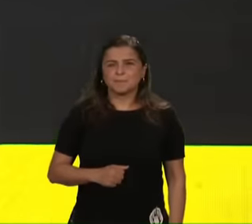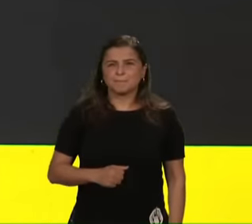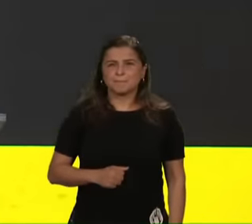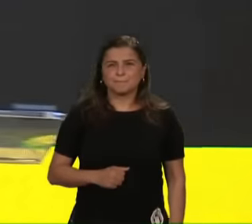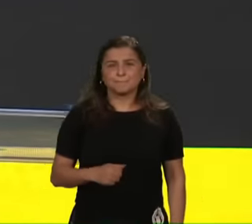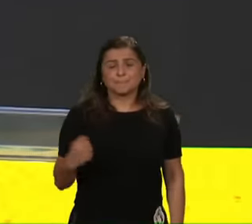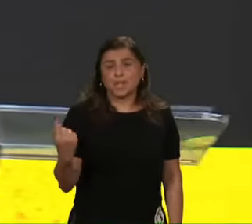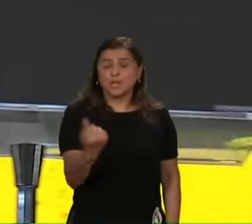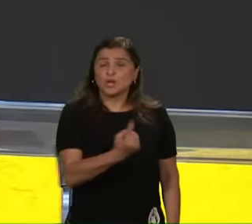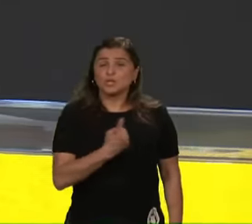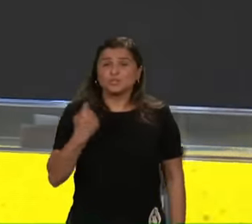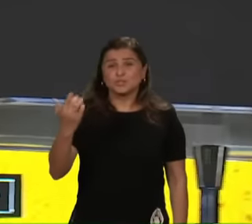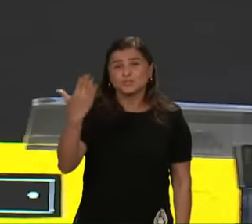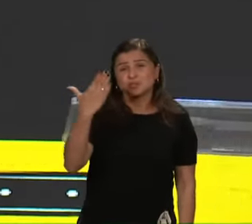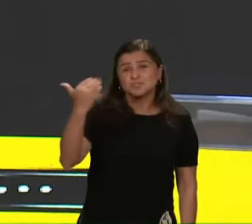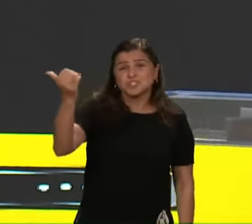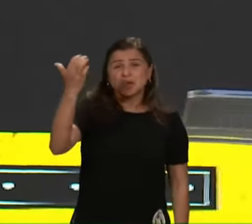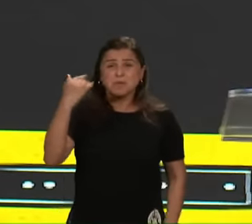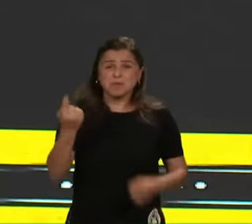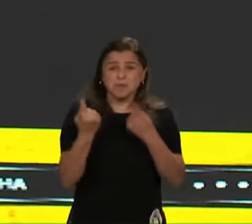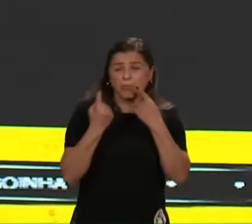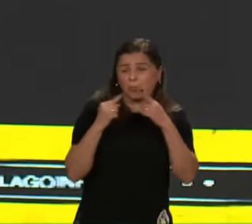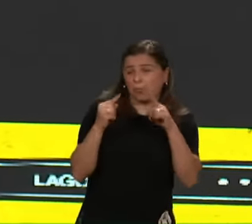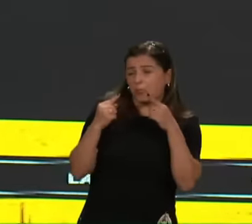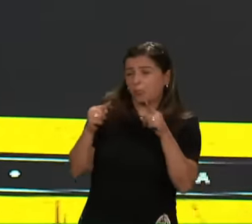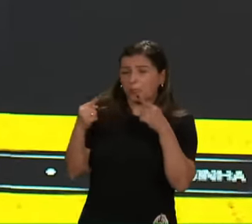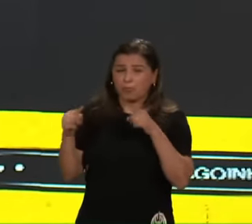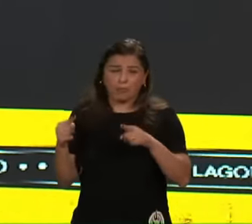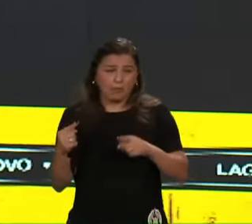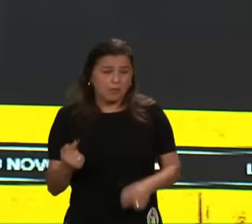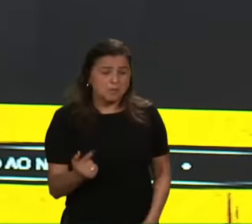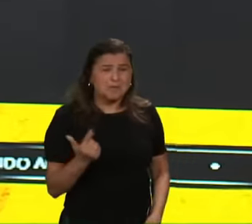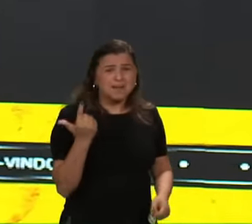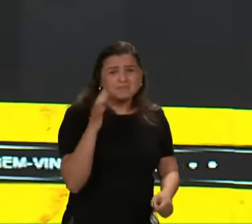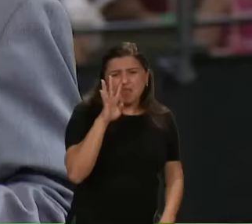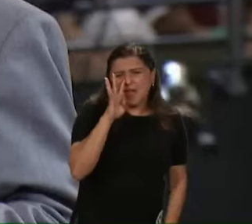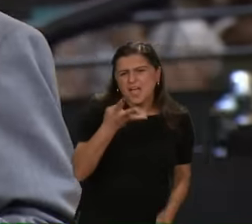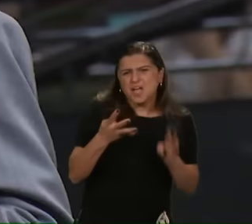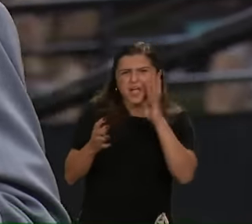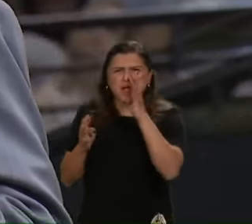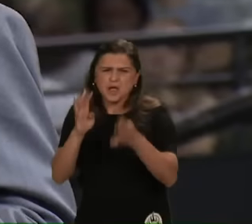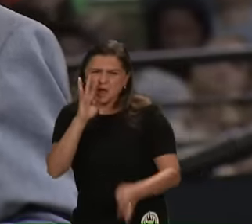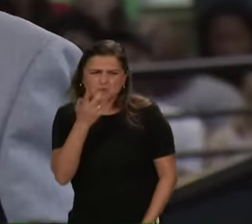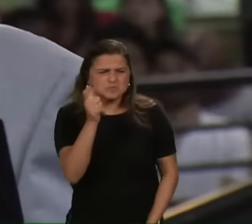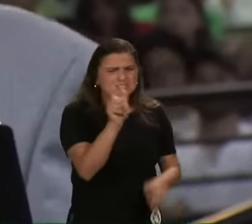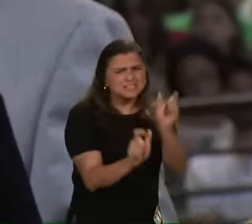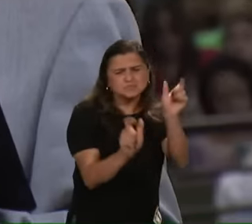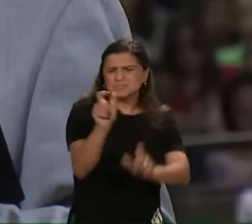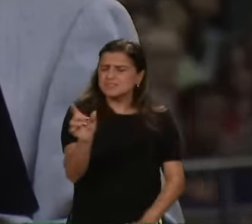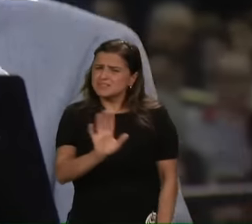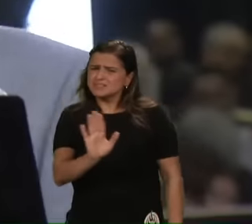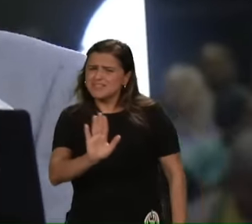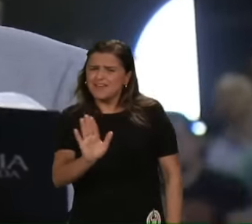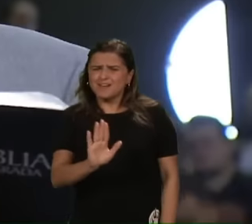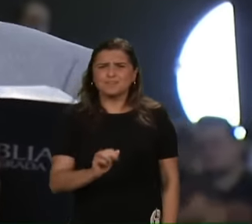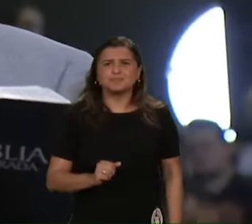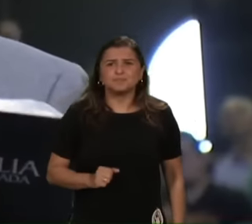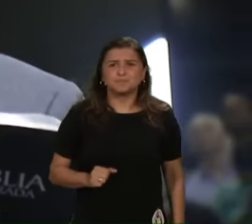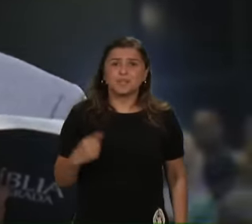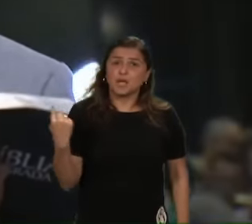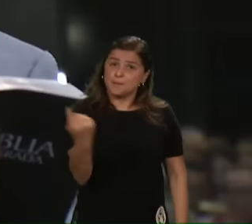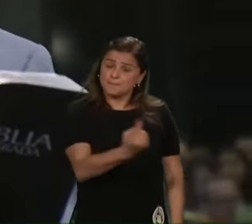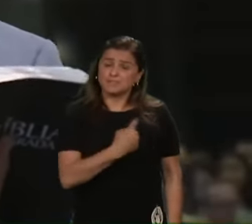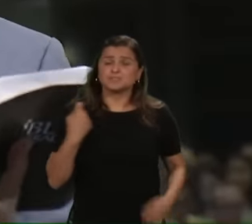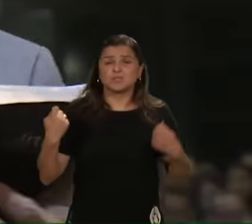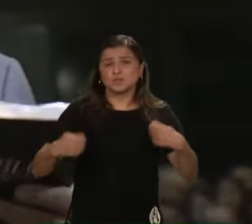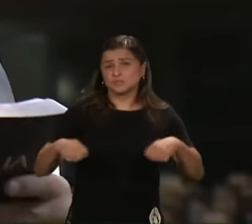Nós não somos chamados para criticar ninguém, porque cada um vai dar conta de si mesmo a Deus. Mas nós temos